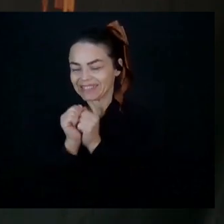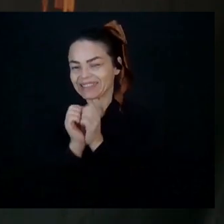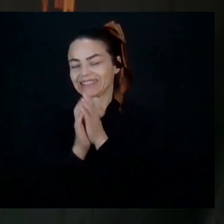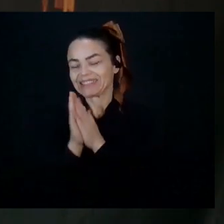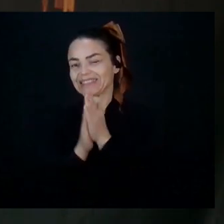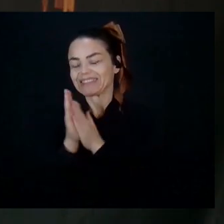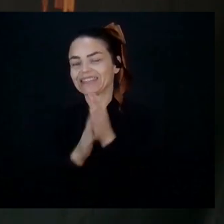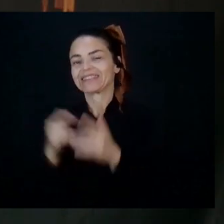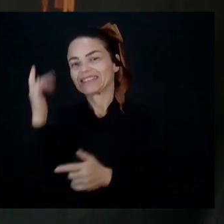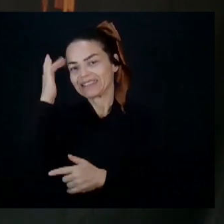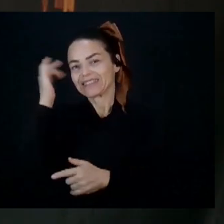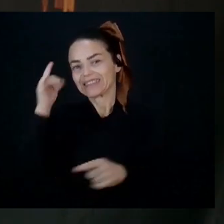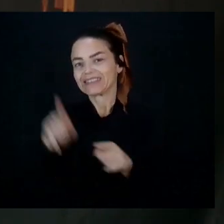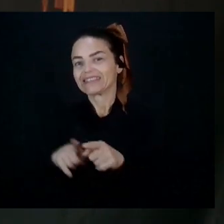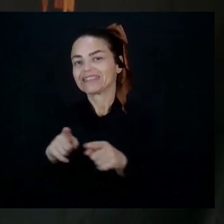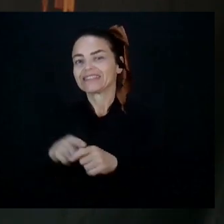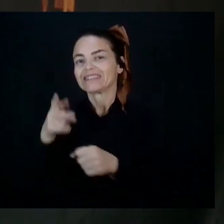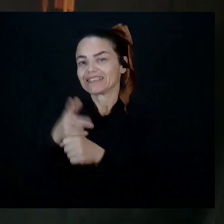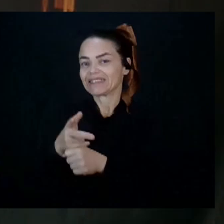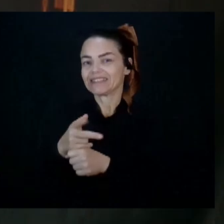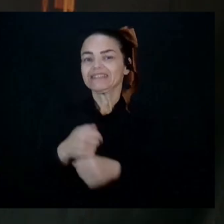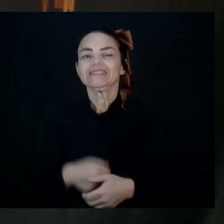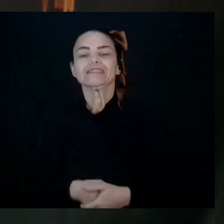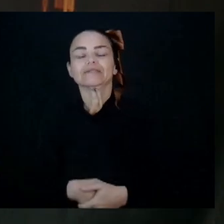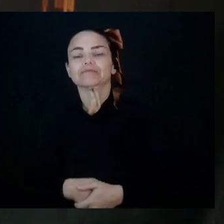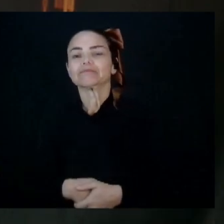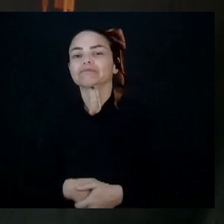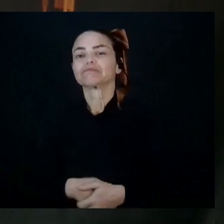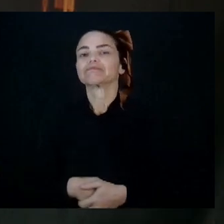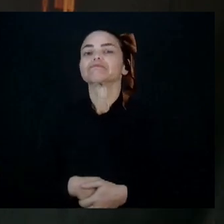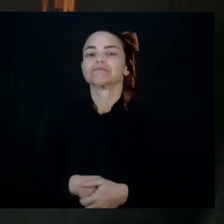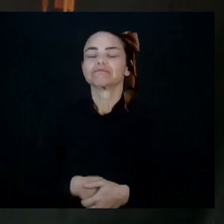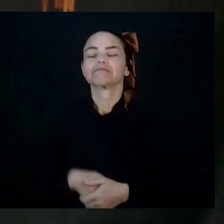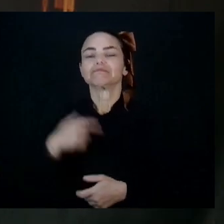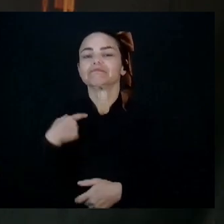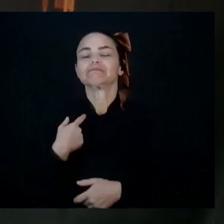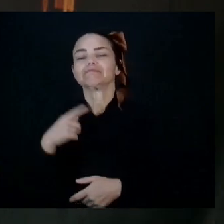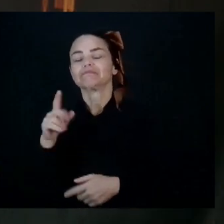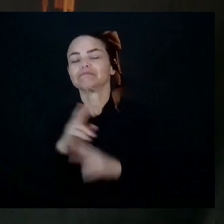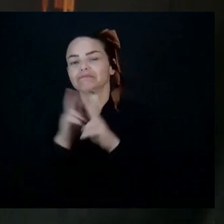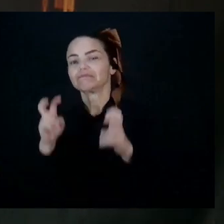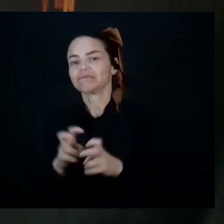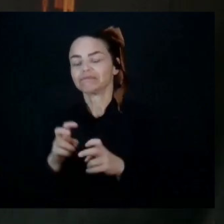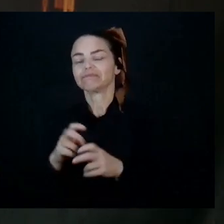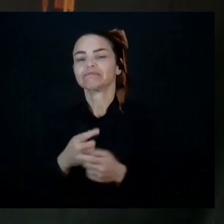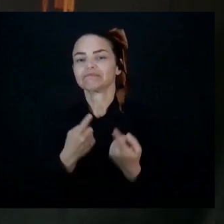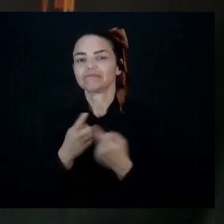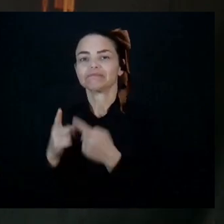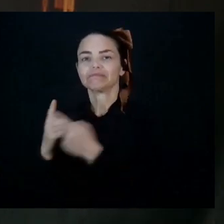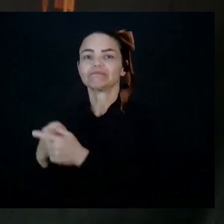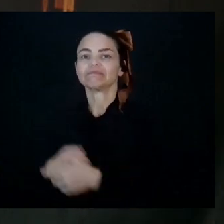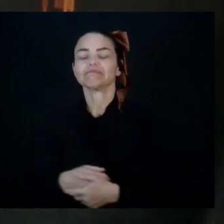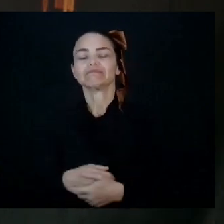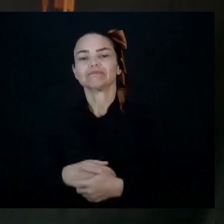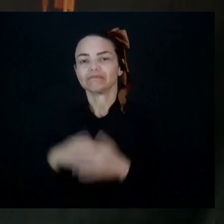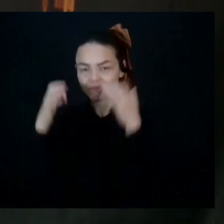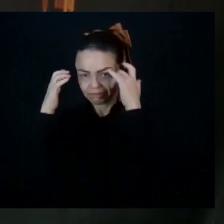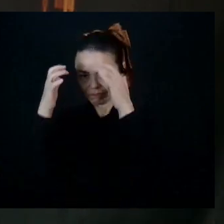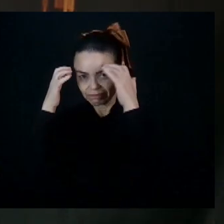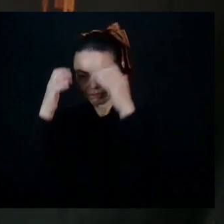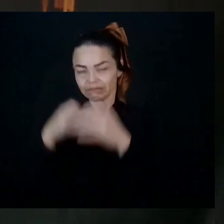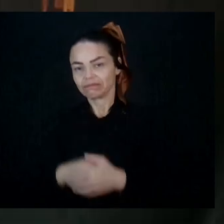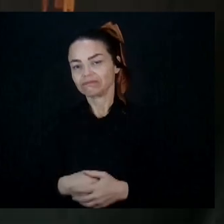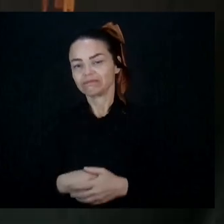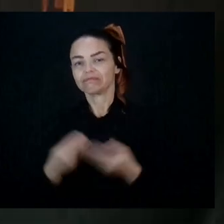também temos o Estúdio Câmara, tá bom? Amanhã no Estúdio Câmara nós vamos abordar um tema que provoca reflexão e também